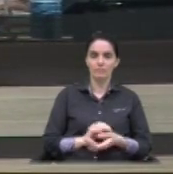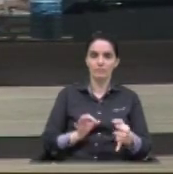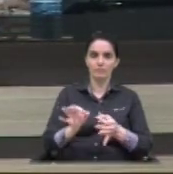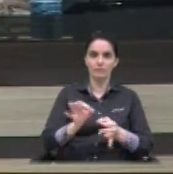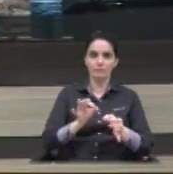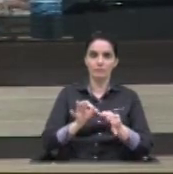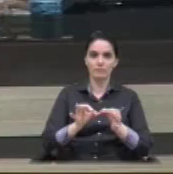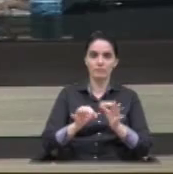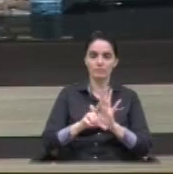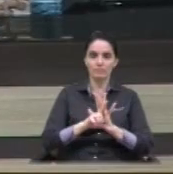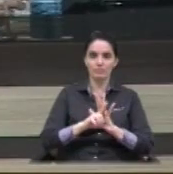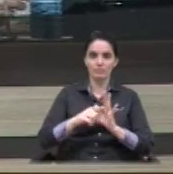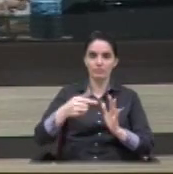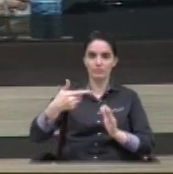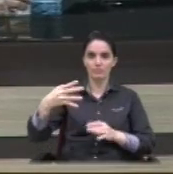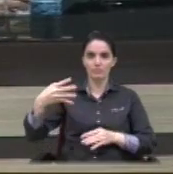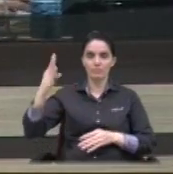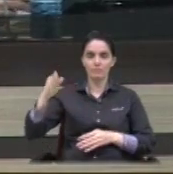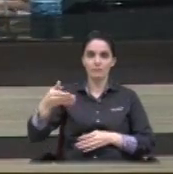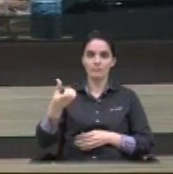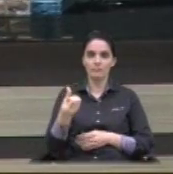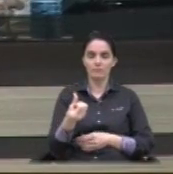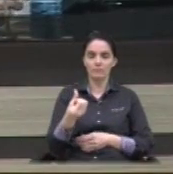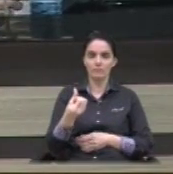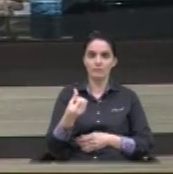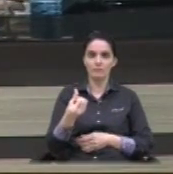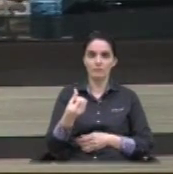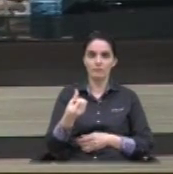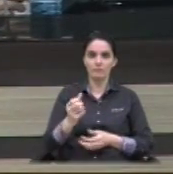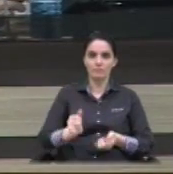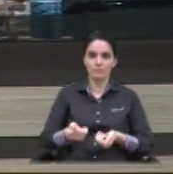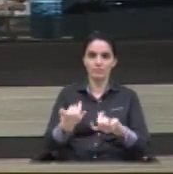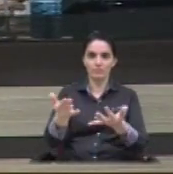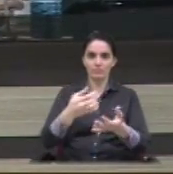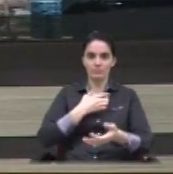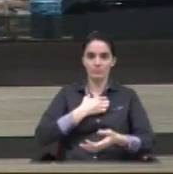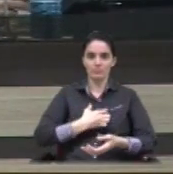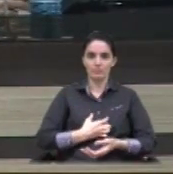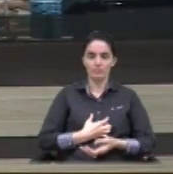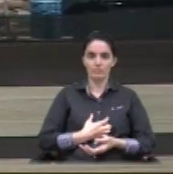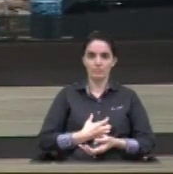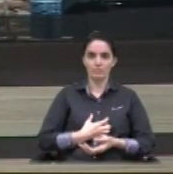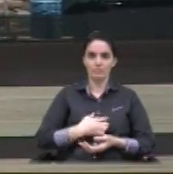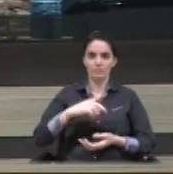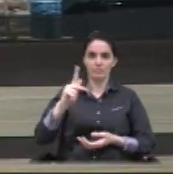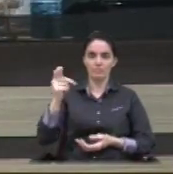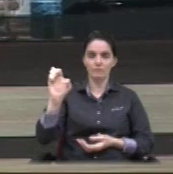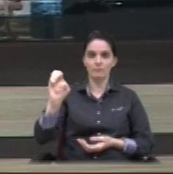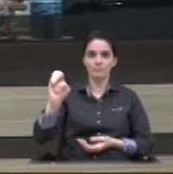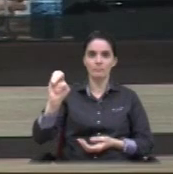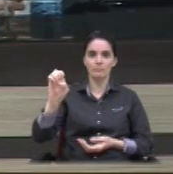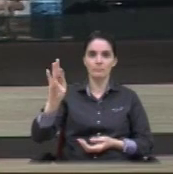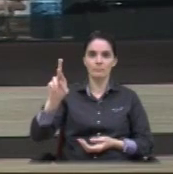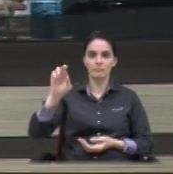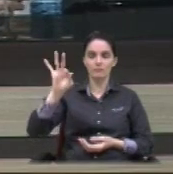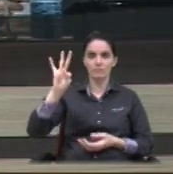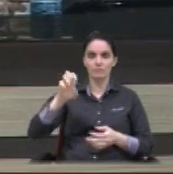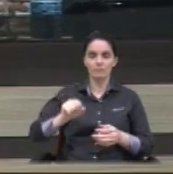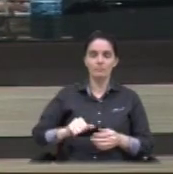Projeto legislativo número 24/2016, que concede a medalha Herbert de Souza nos termos da